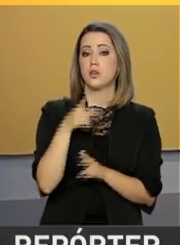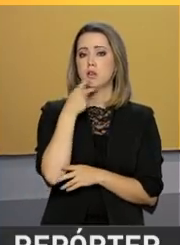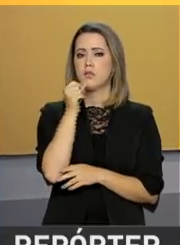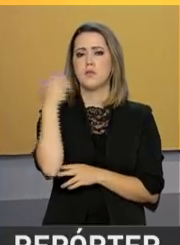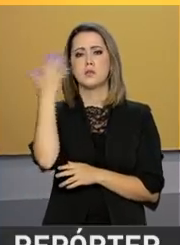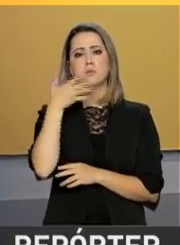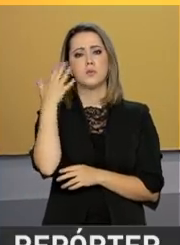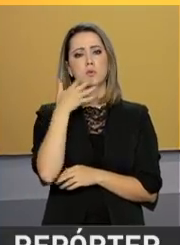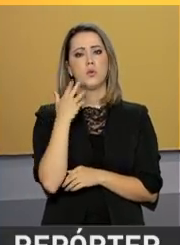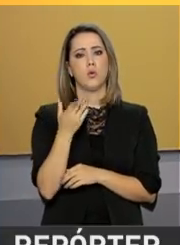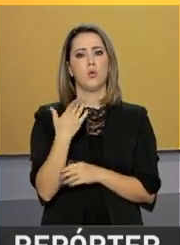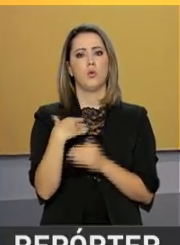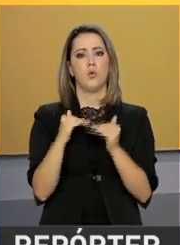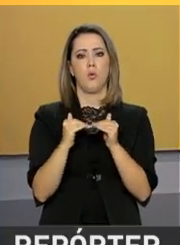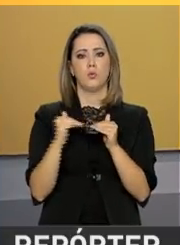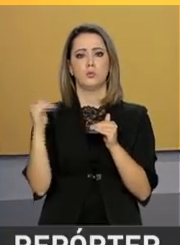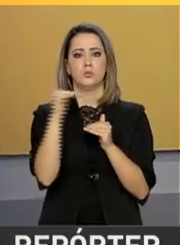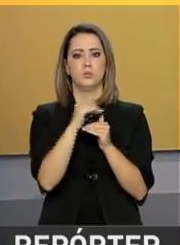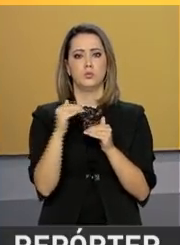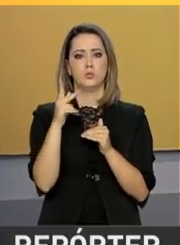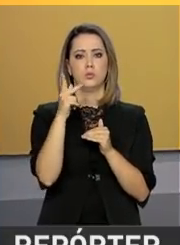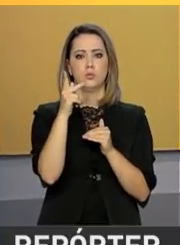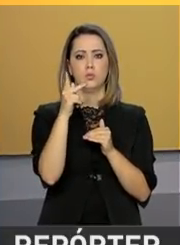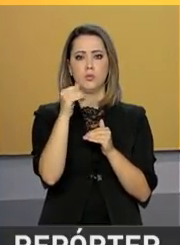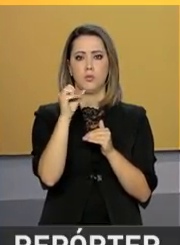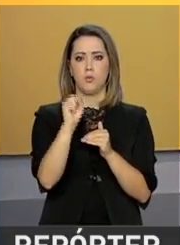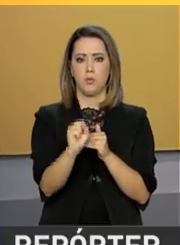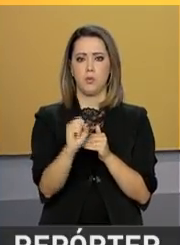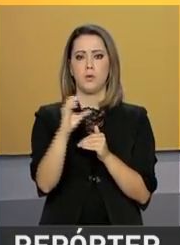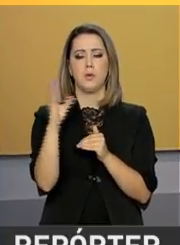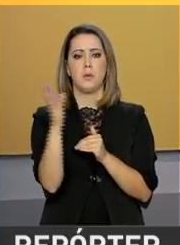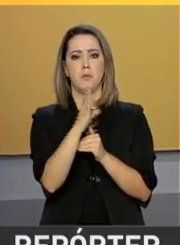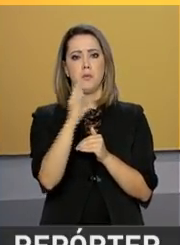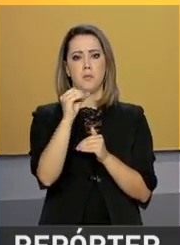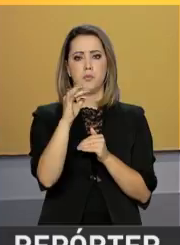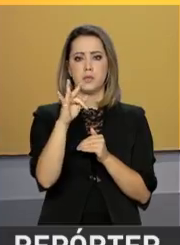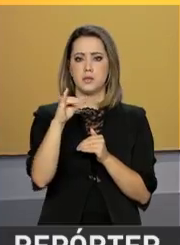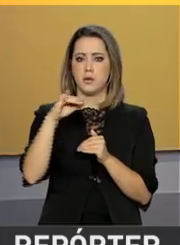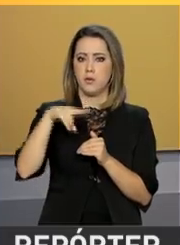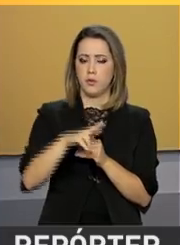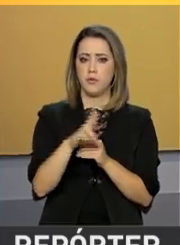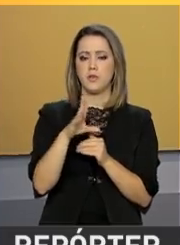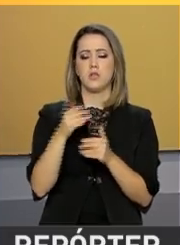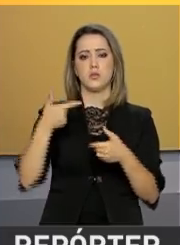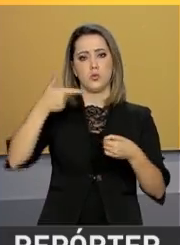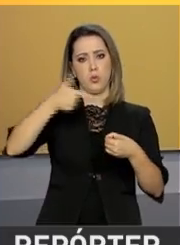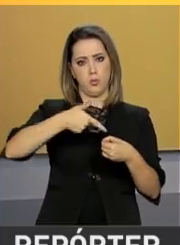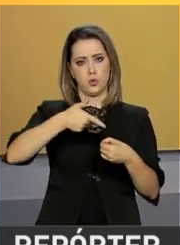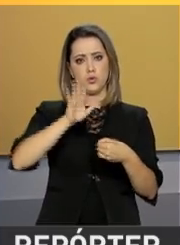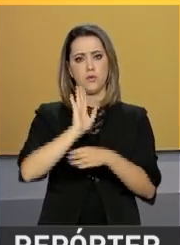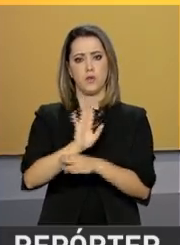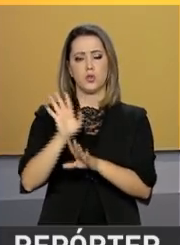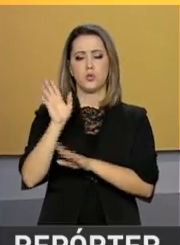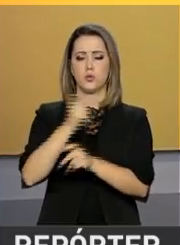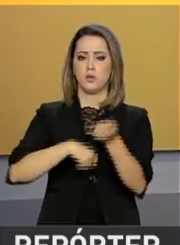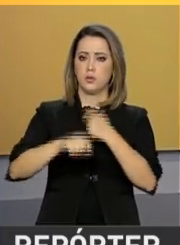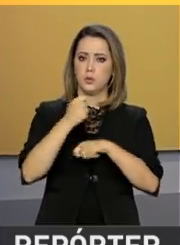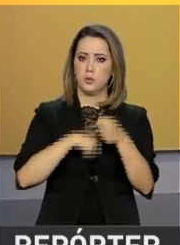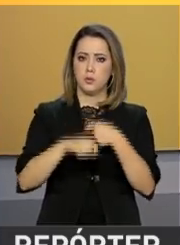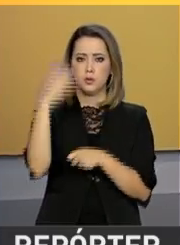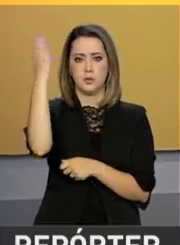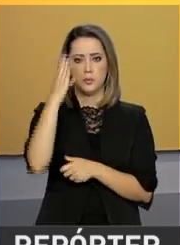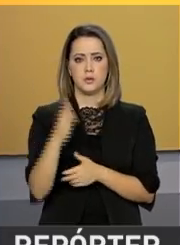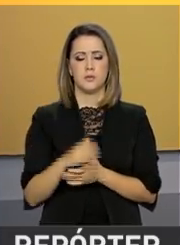explicou que o reajuste das alíquotas, PIS e confins de combustíveis vai ajudar a equilibrar as